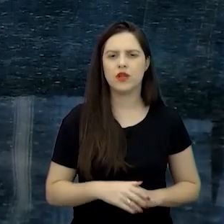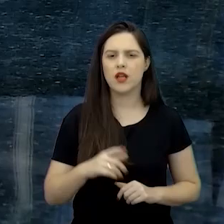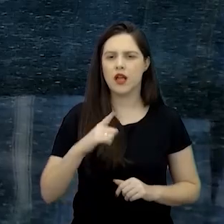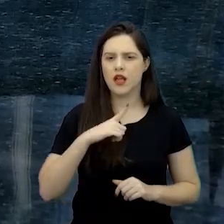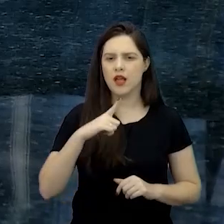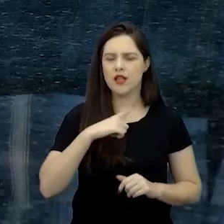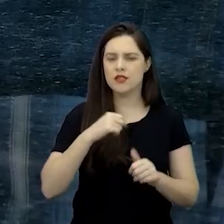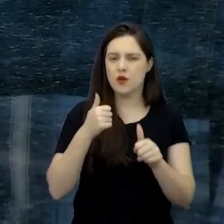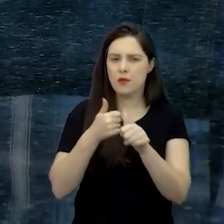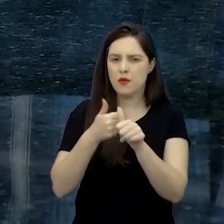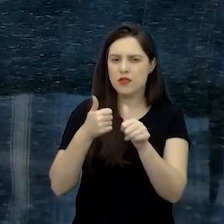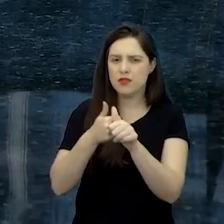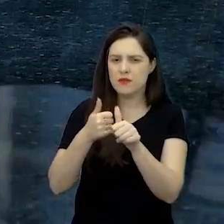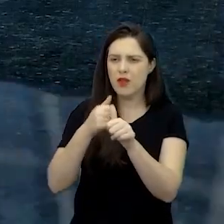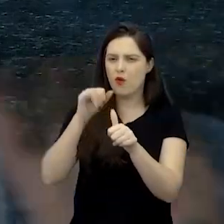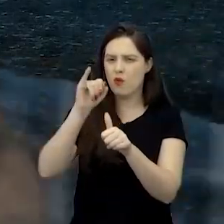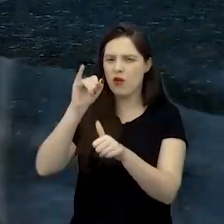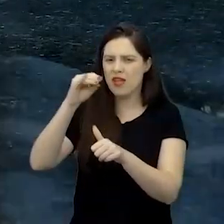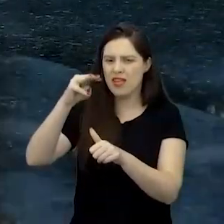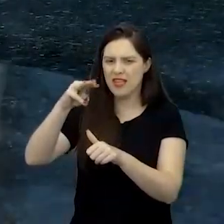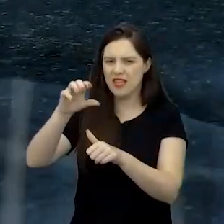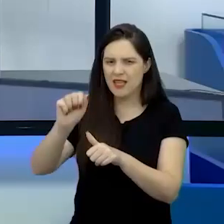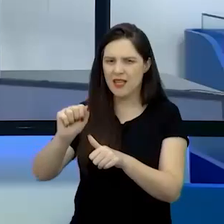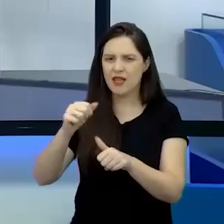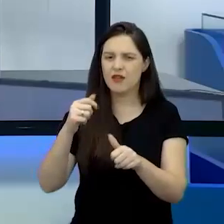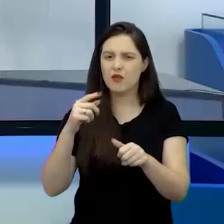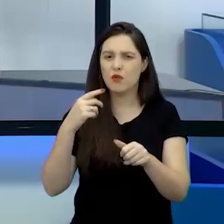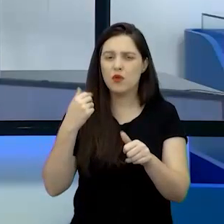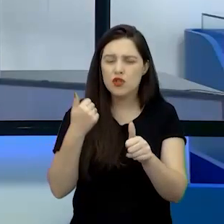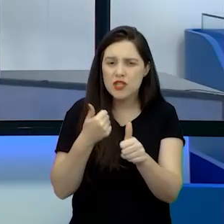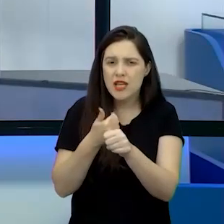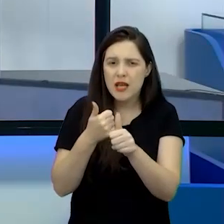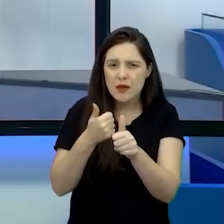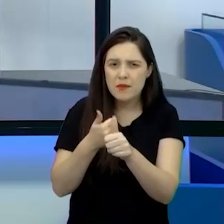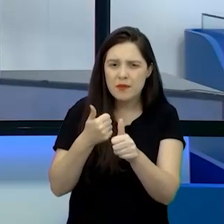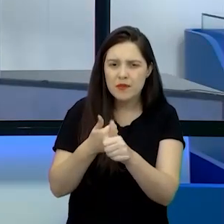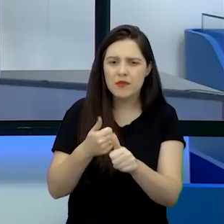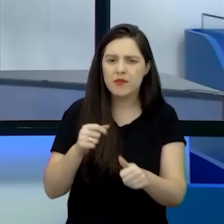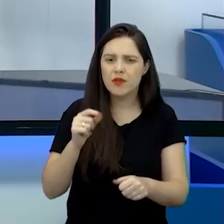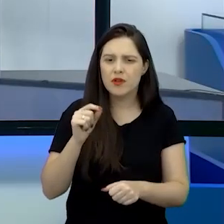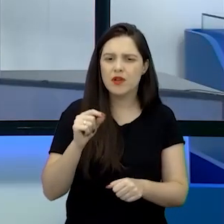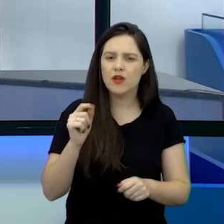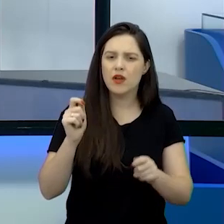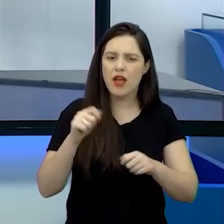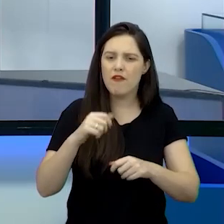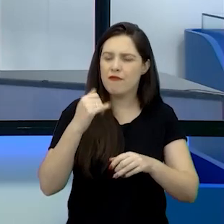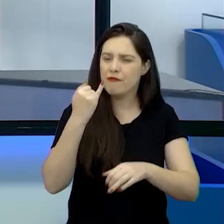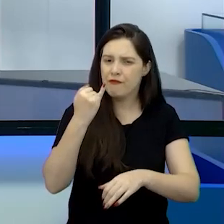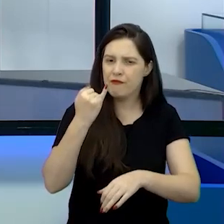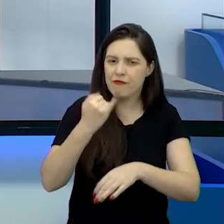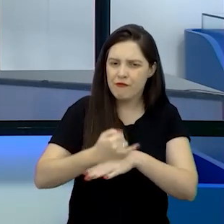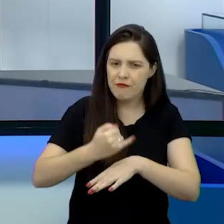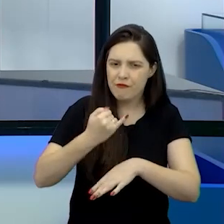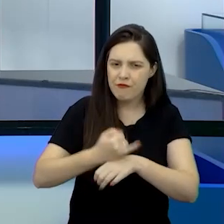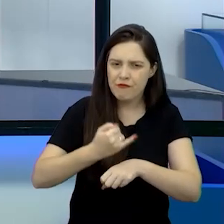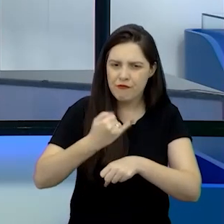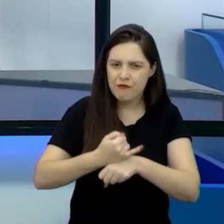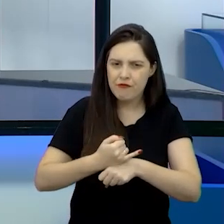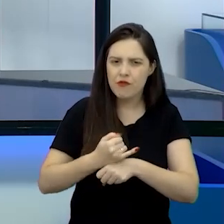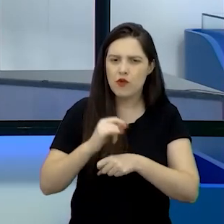ó, pouquinho que ele é atraído, ó. Pouquinho por quê? Porque tem ferro aqui dentro, né? Tem material de ferro aqui dentro. Então, se eu atrair, ó, um